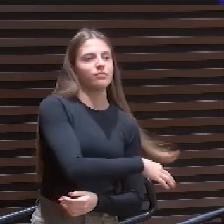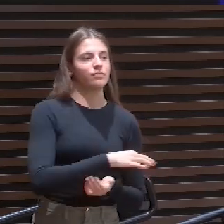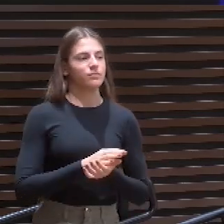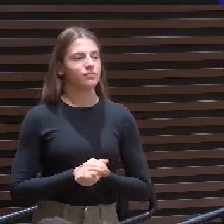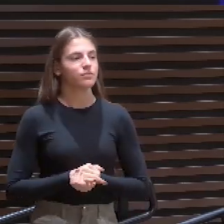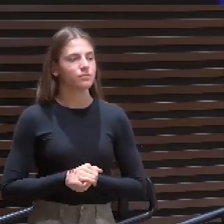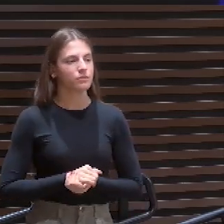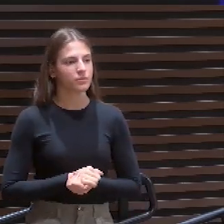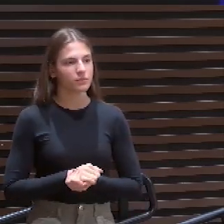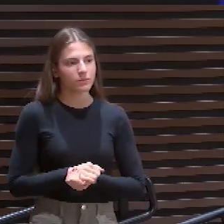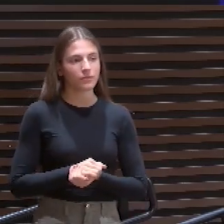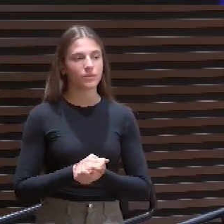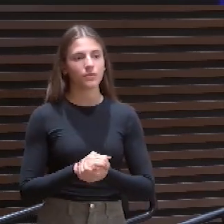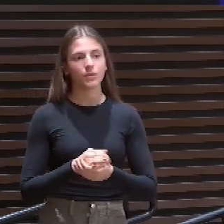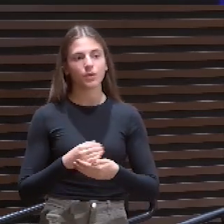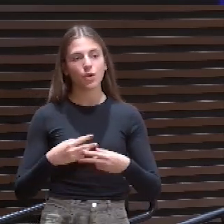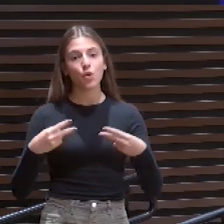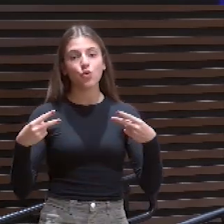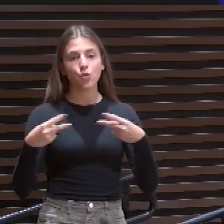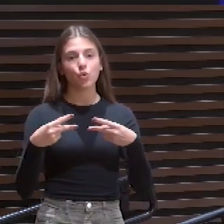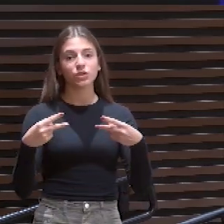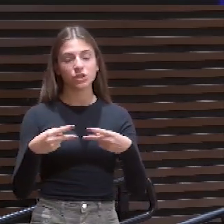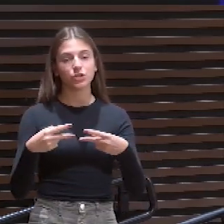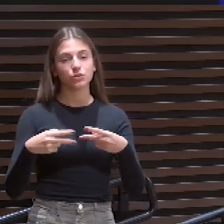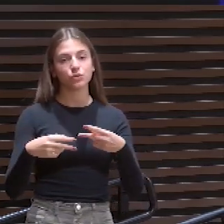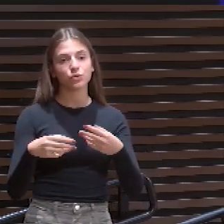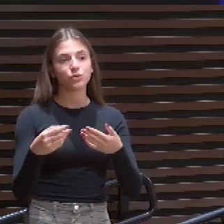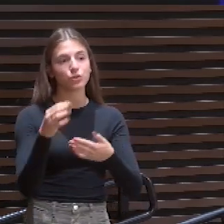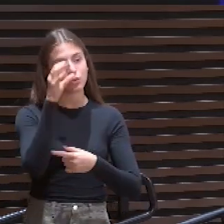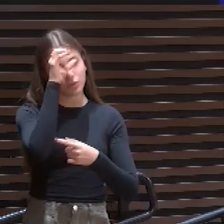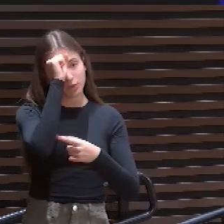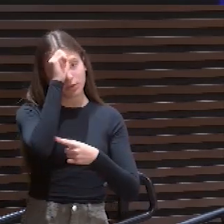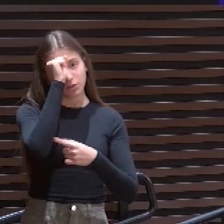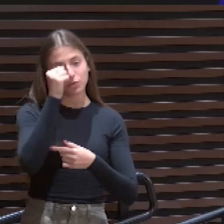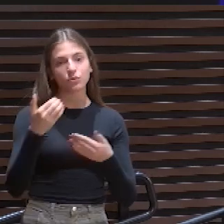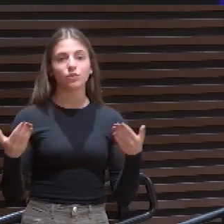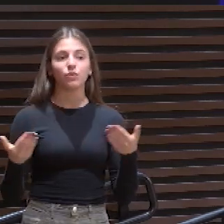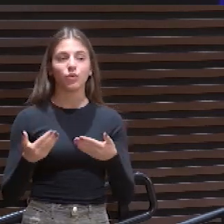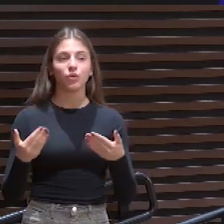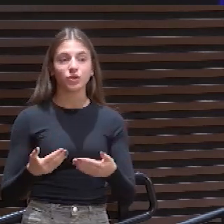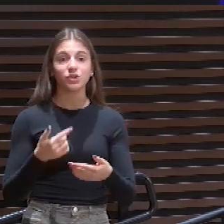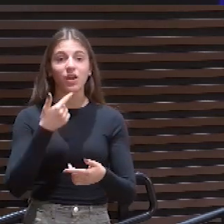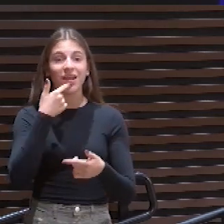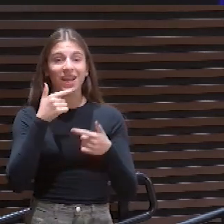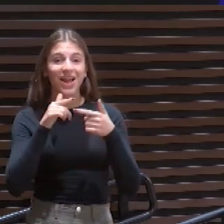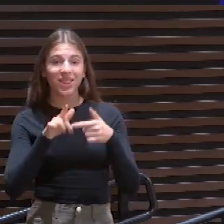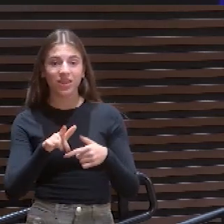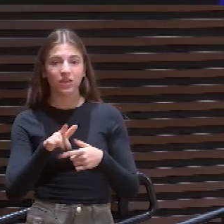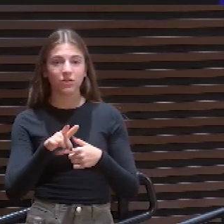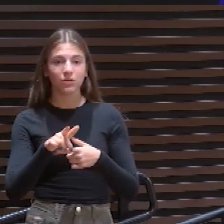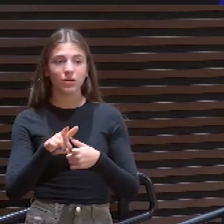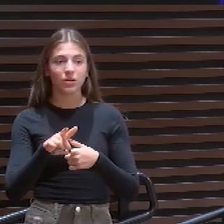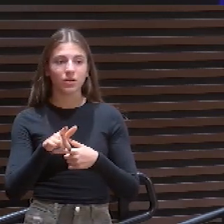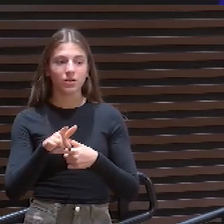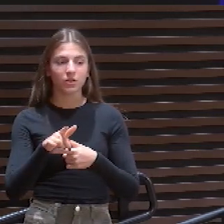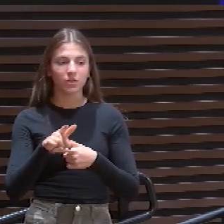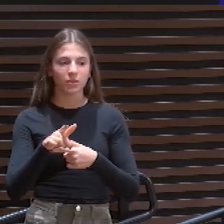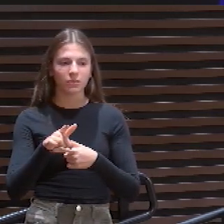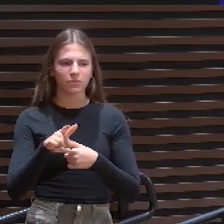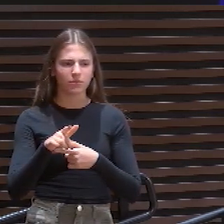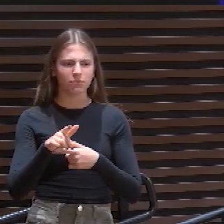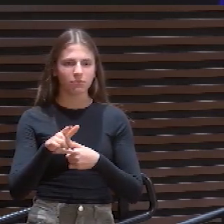Queridos, o título do estudo hoje é A Língua, a Toga e o